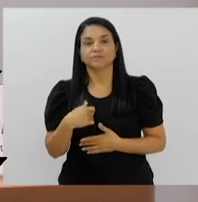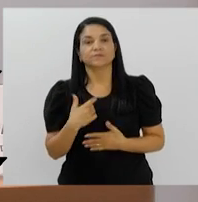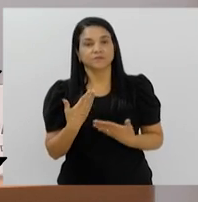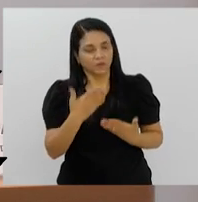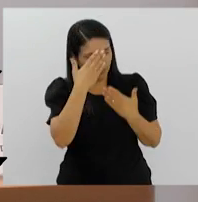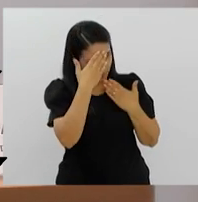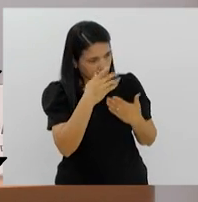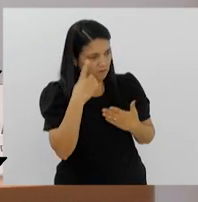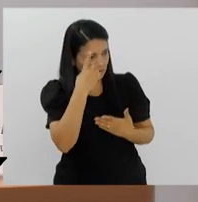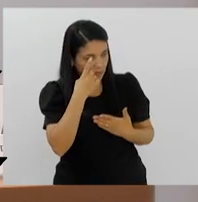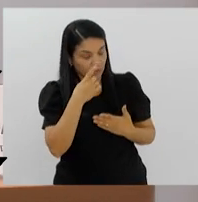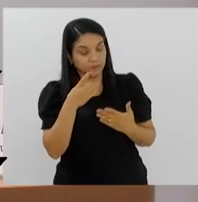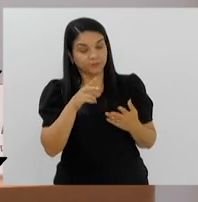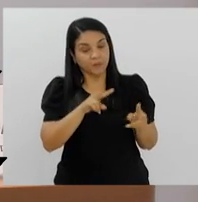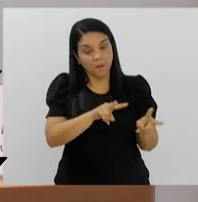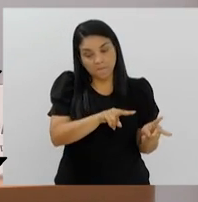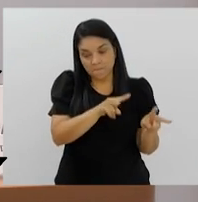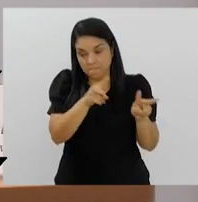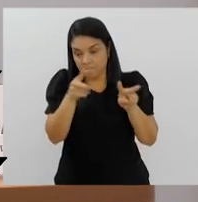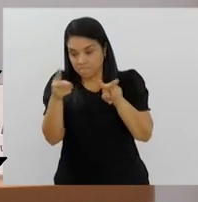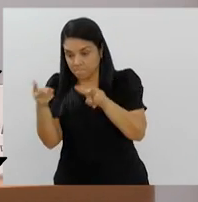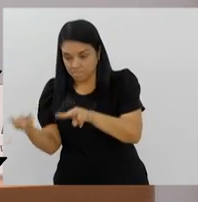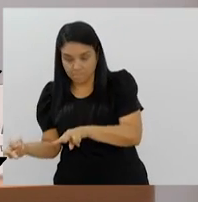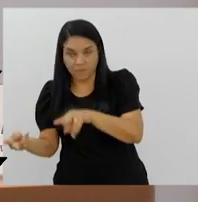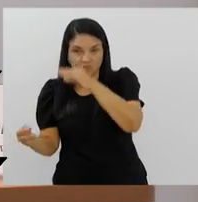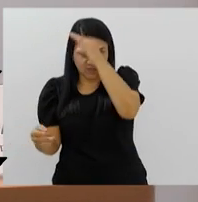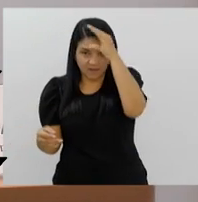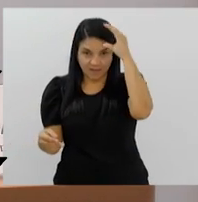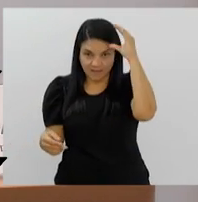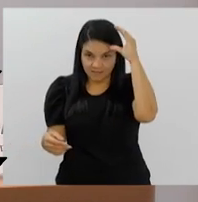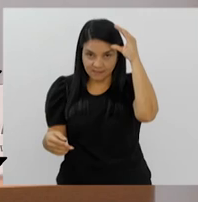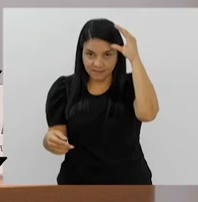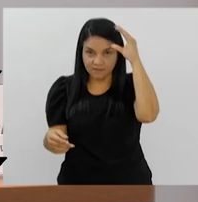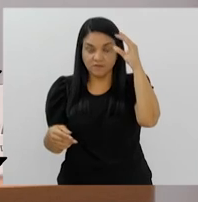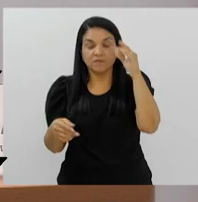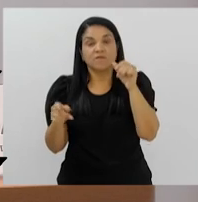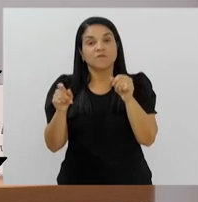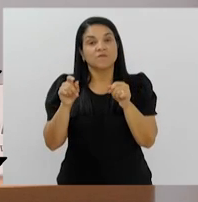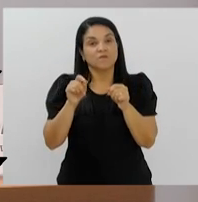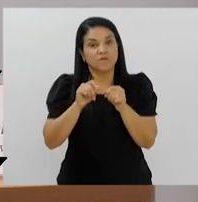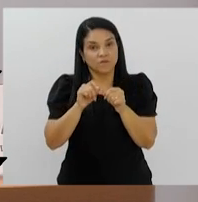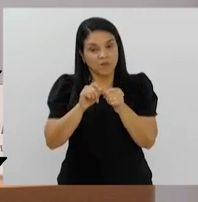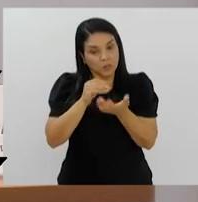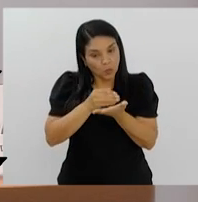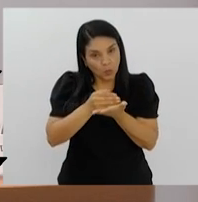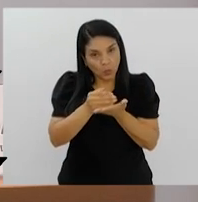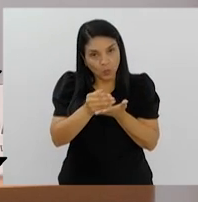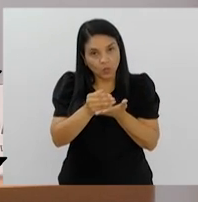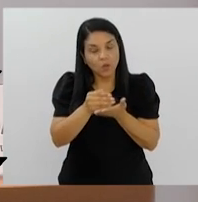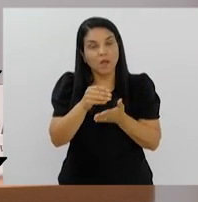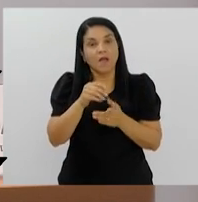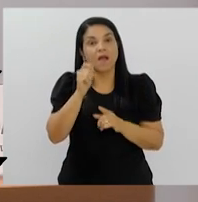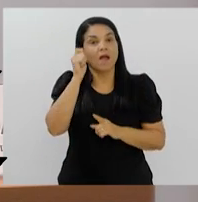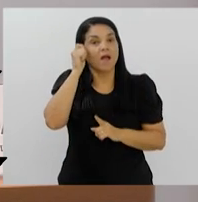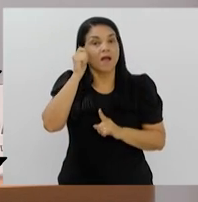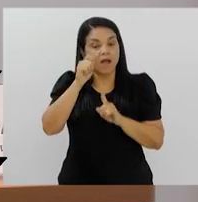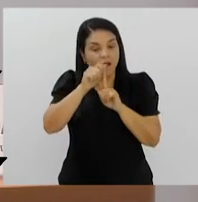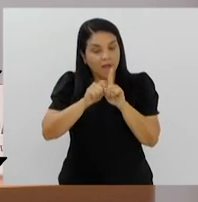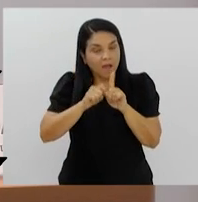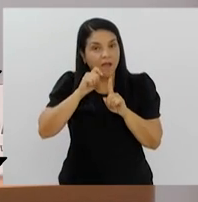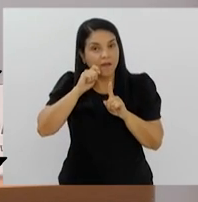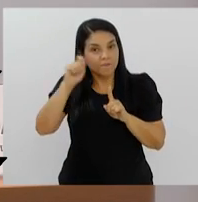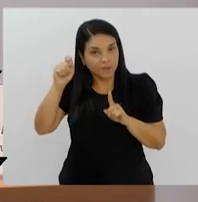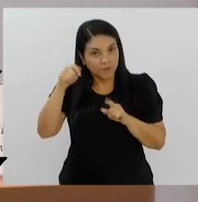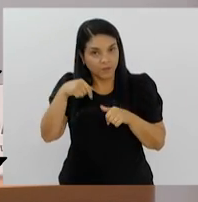e portanto essa migração ela ela foi feita inicialmente e em abril de